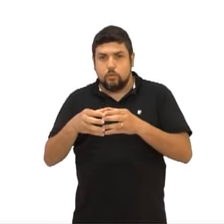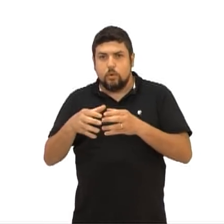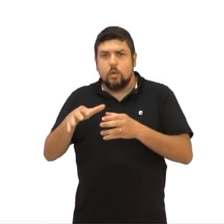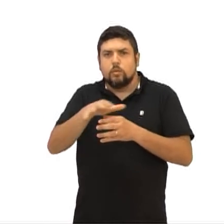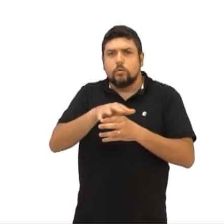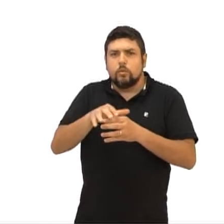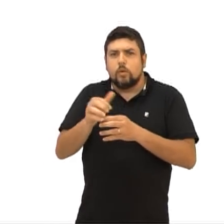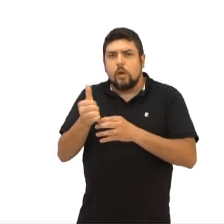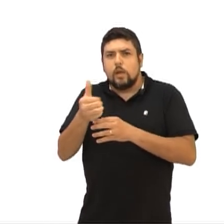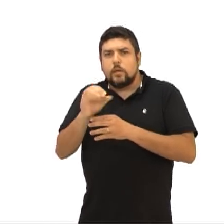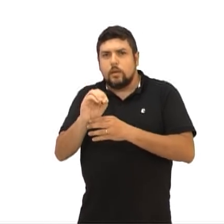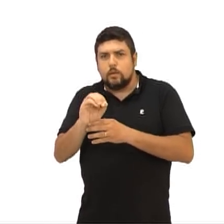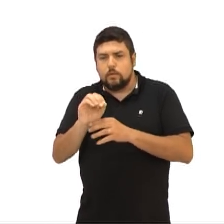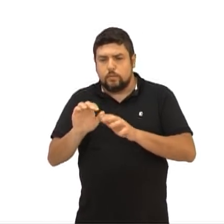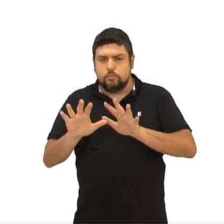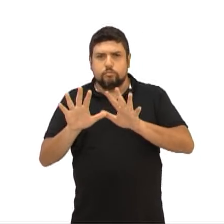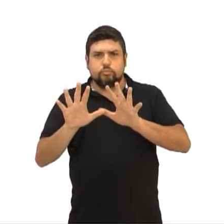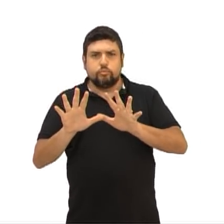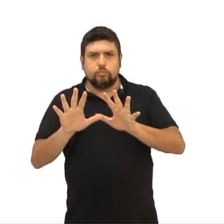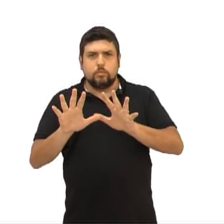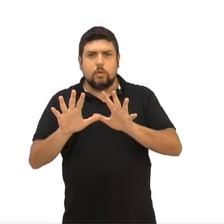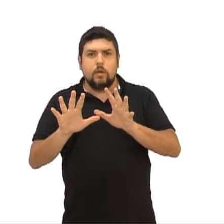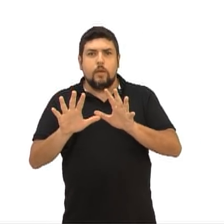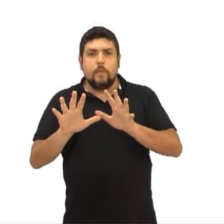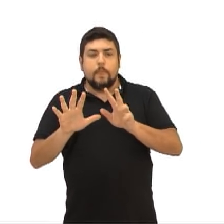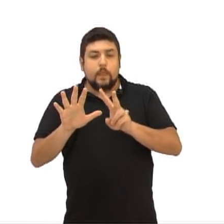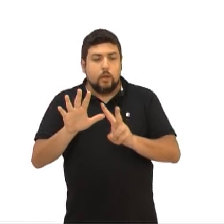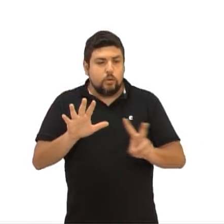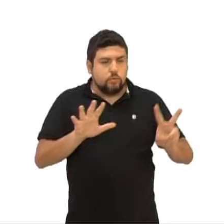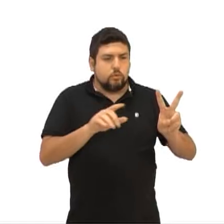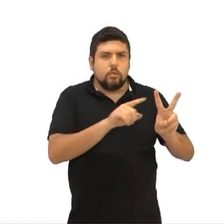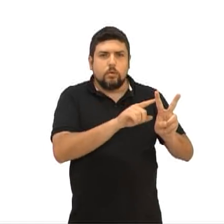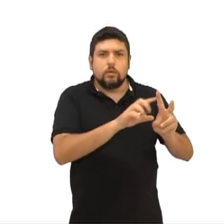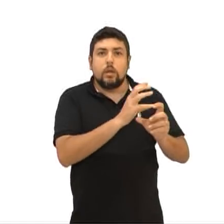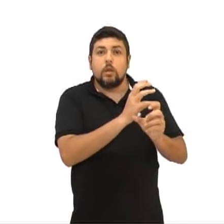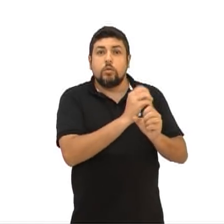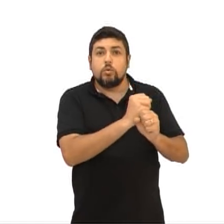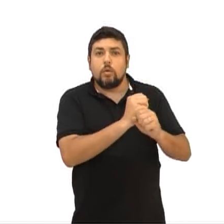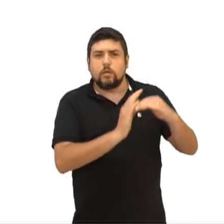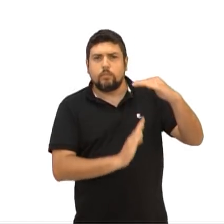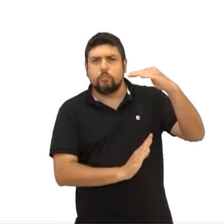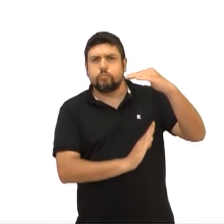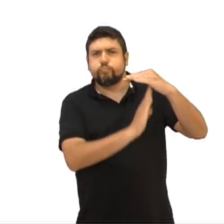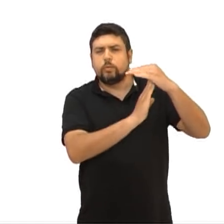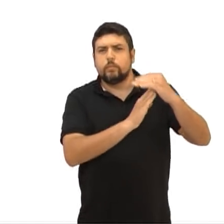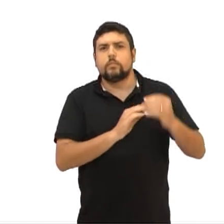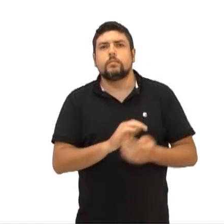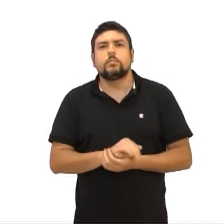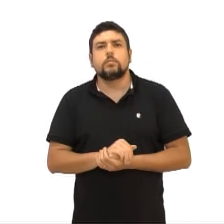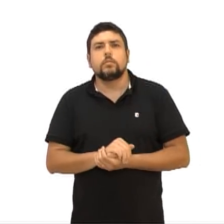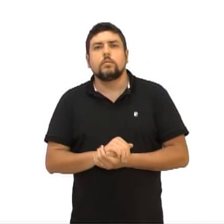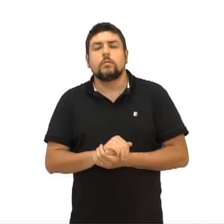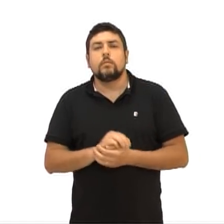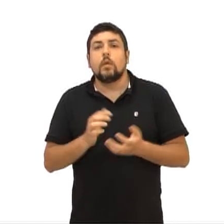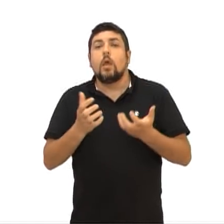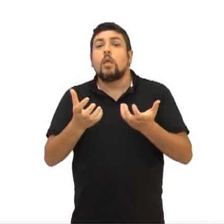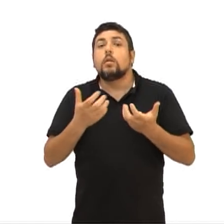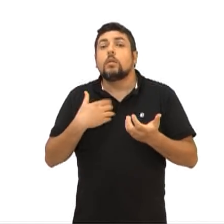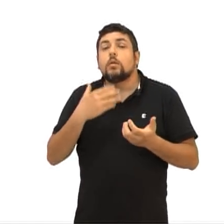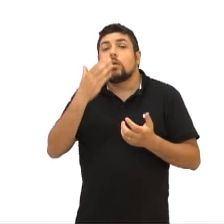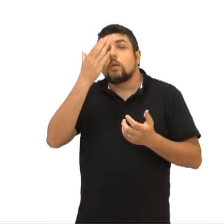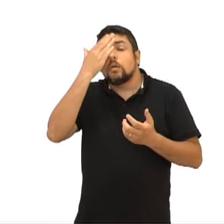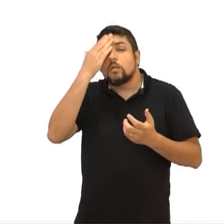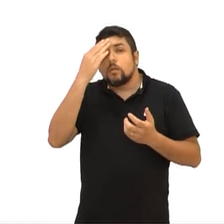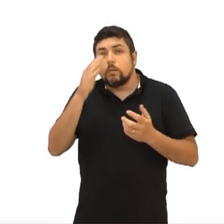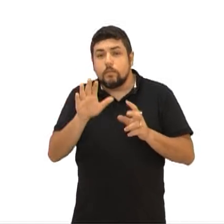nota máxima na prova. Ele quer saber qual a porcentagem de alunos que obteve